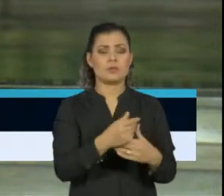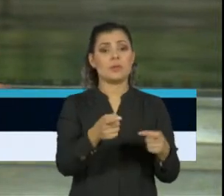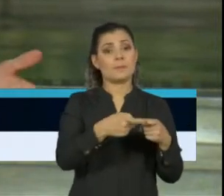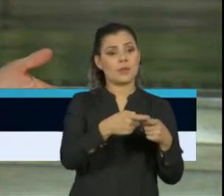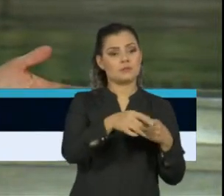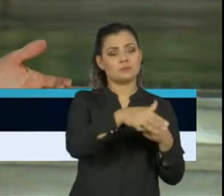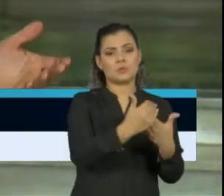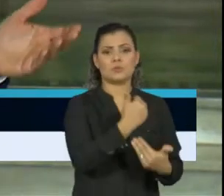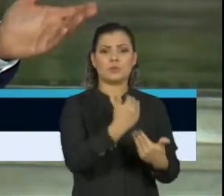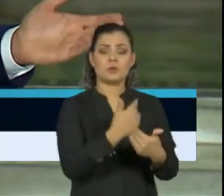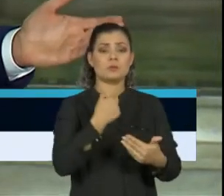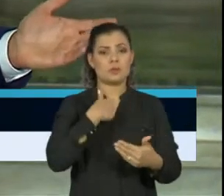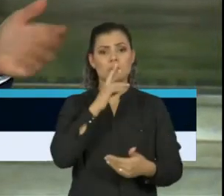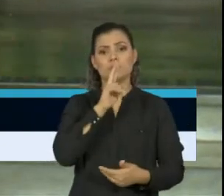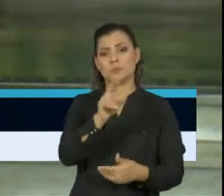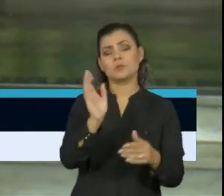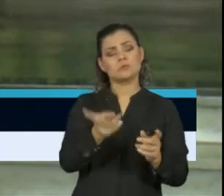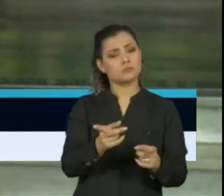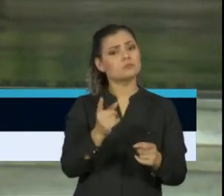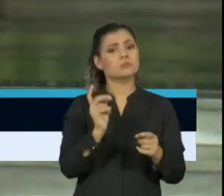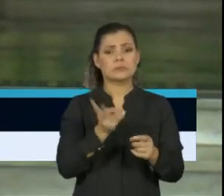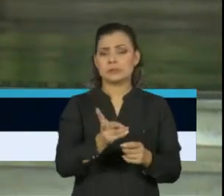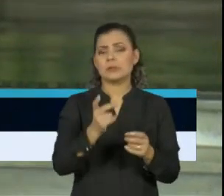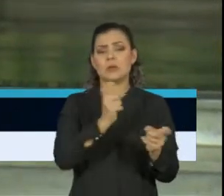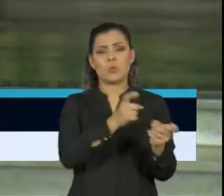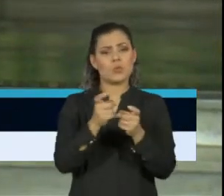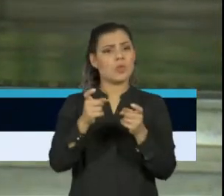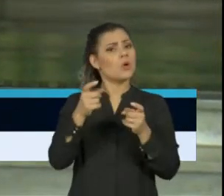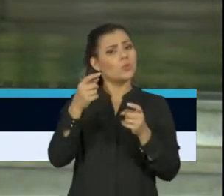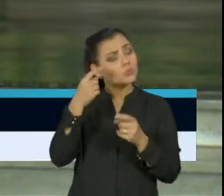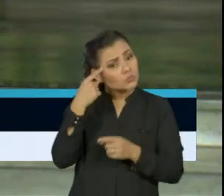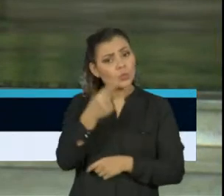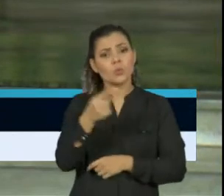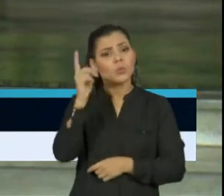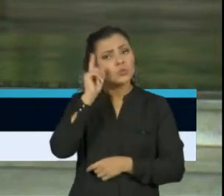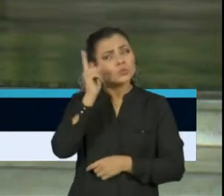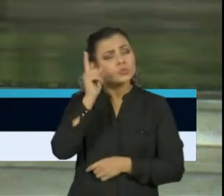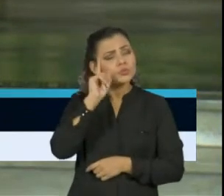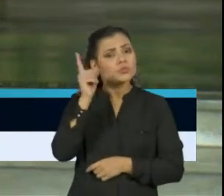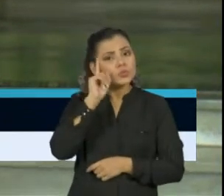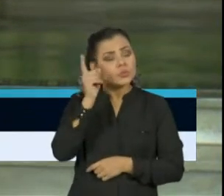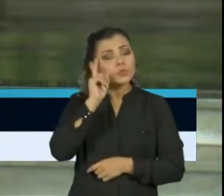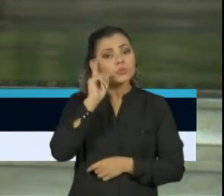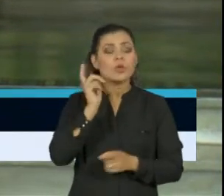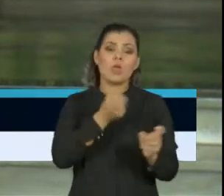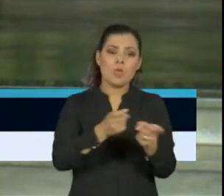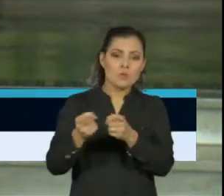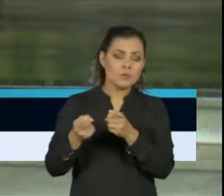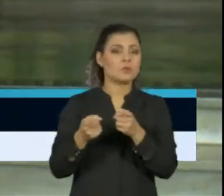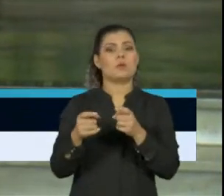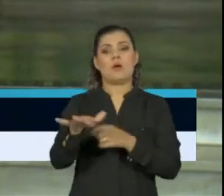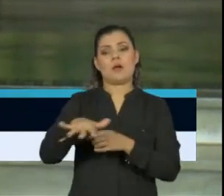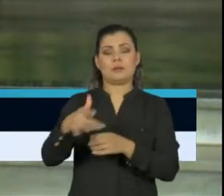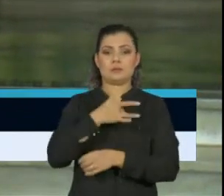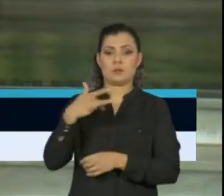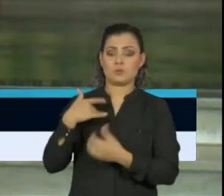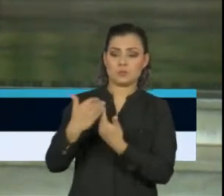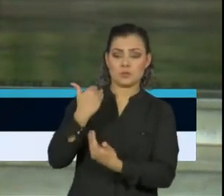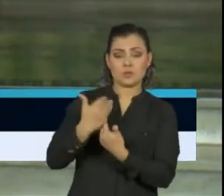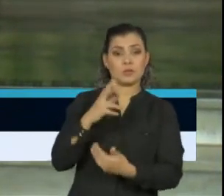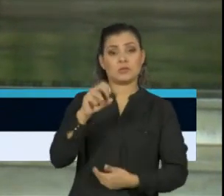posso responder, porque eu tenho feito reuniões diariamente com o Comitê de Saúde. Se nós não tivermos uma taxa superior